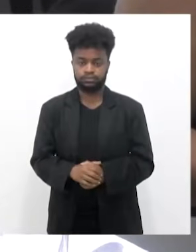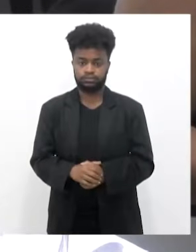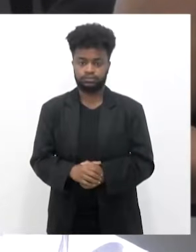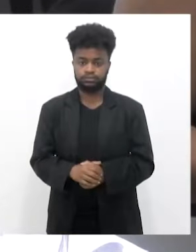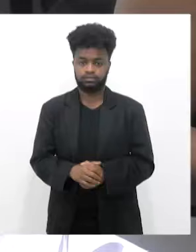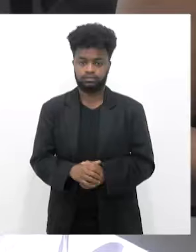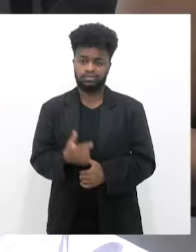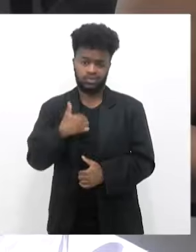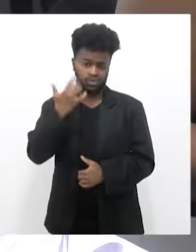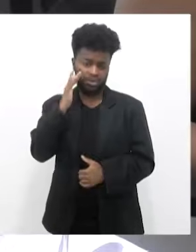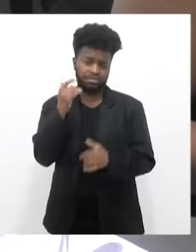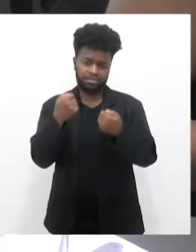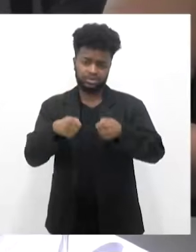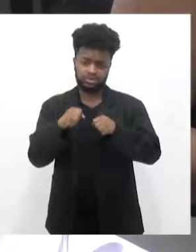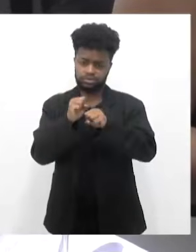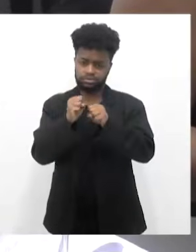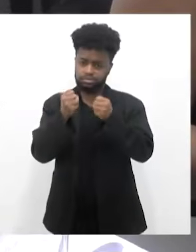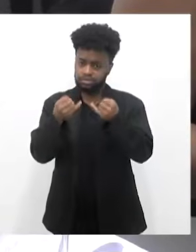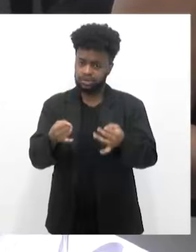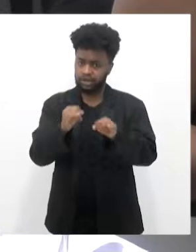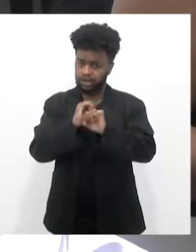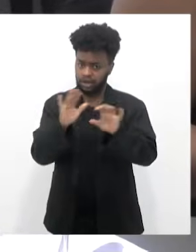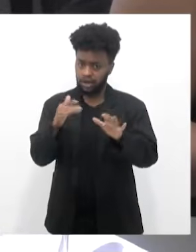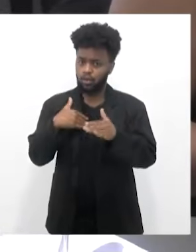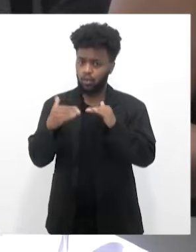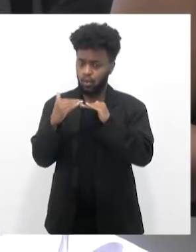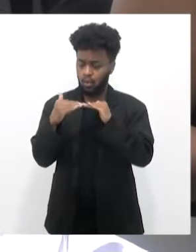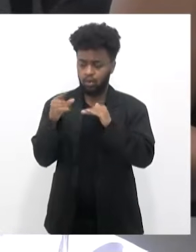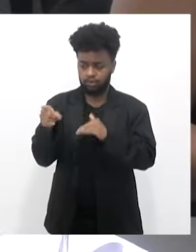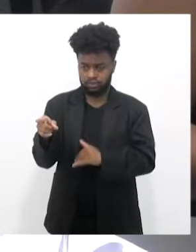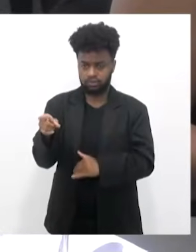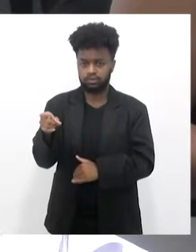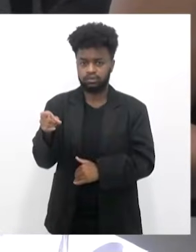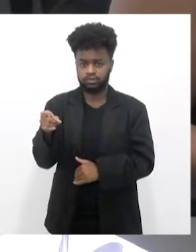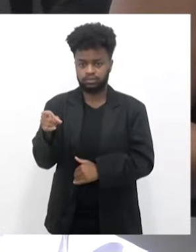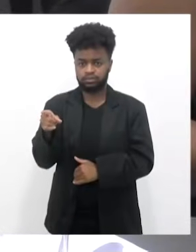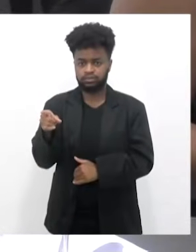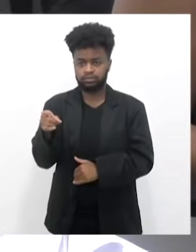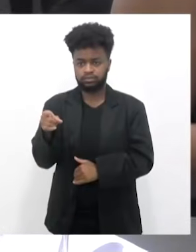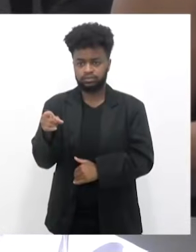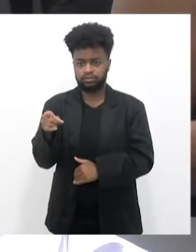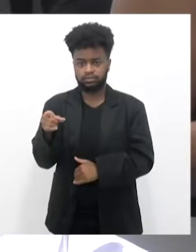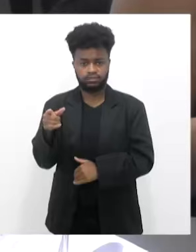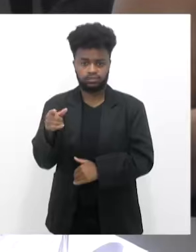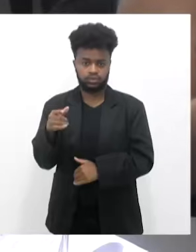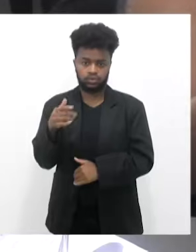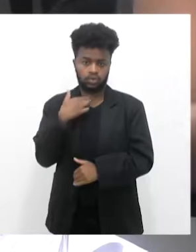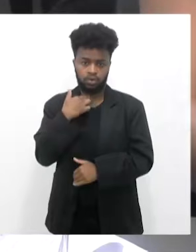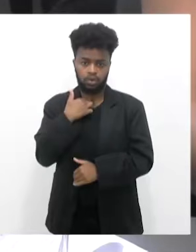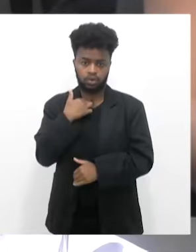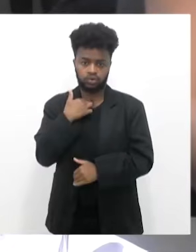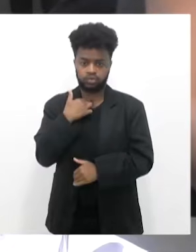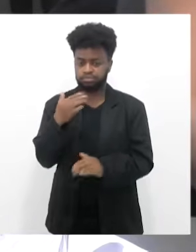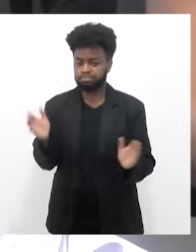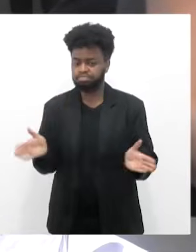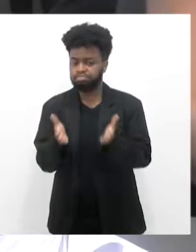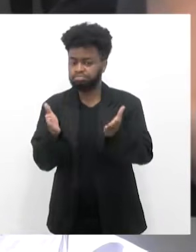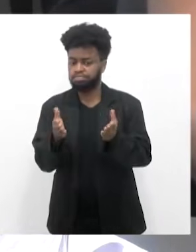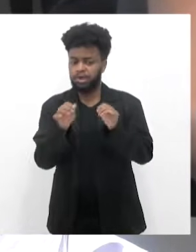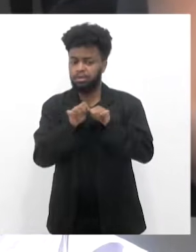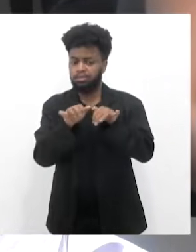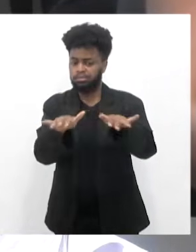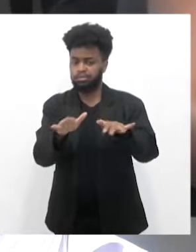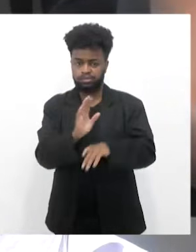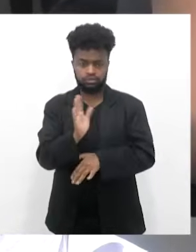tinha que ficar mais claro. Eu concordo com o senhor que não tem que haver impulsionamento nenhum, não tem nada